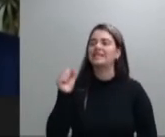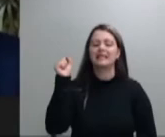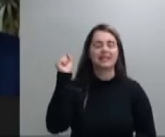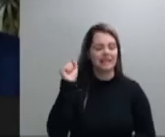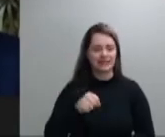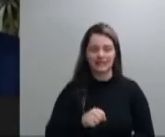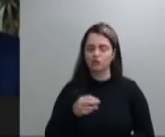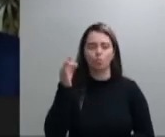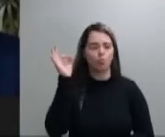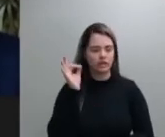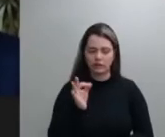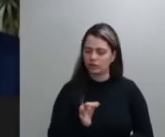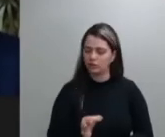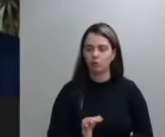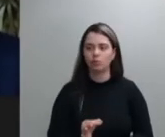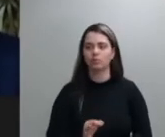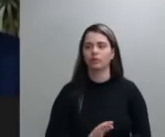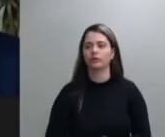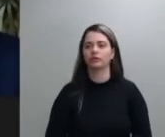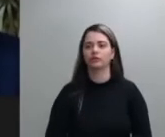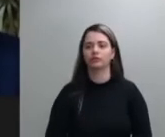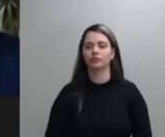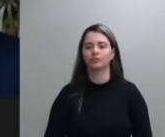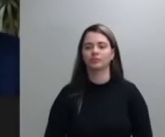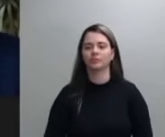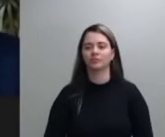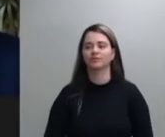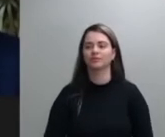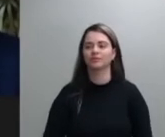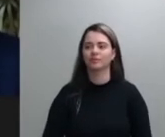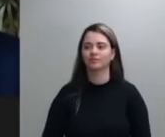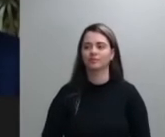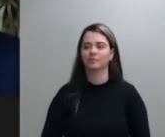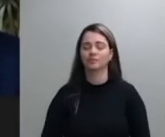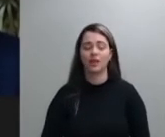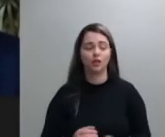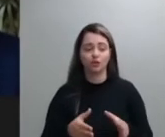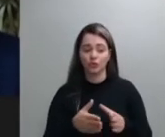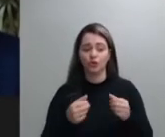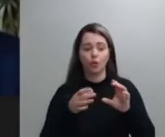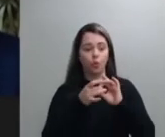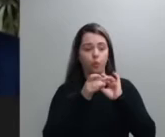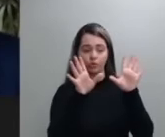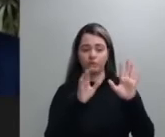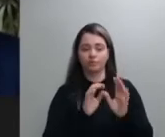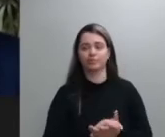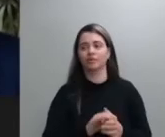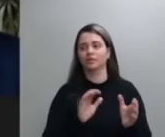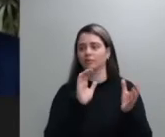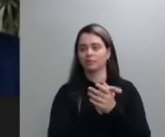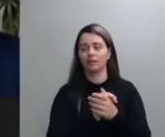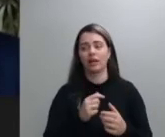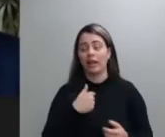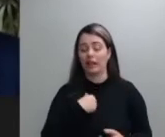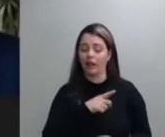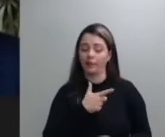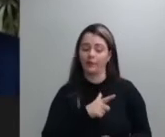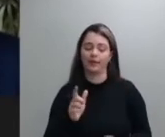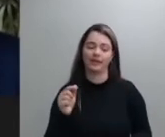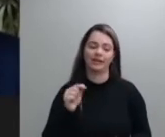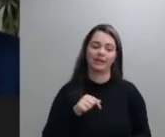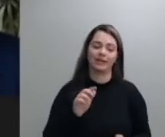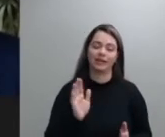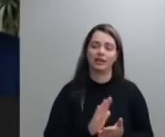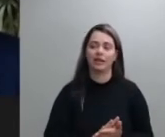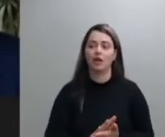TUMIS me acende vai estranhar né ministro Benedito entrou o habeascopio agora a prisão isso aqui não tem aqui não só se for disciplinar